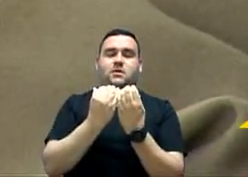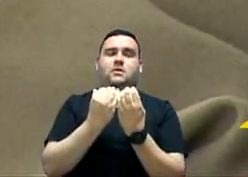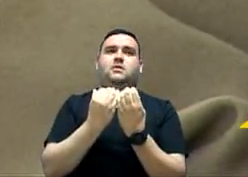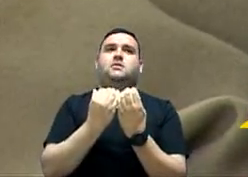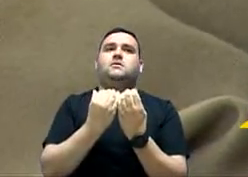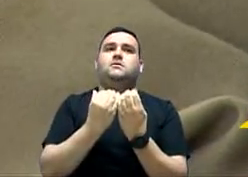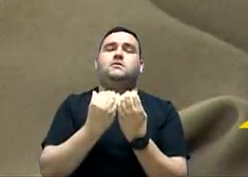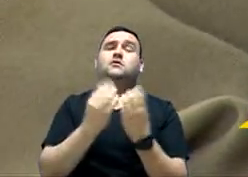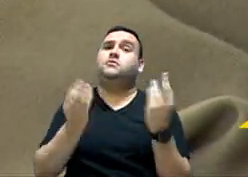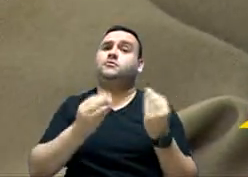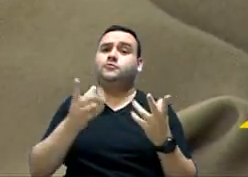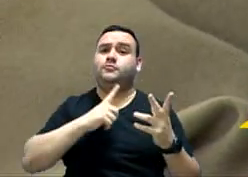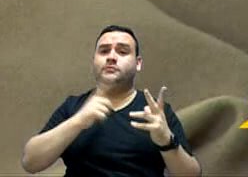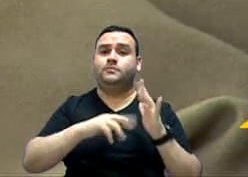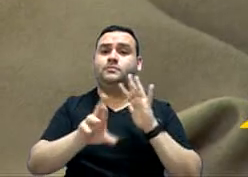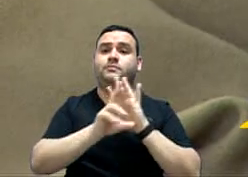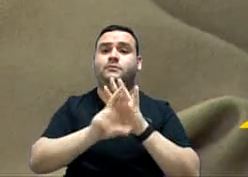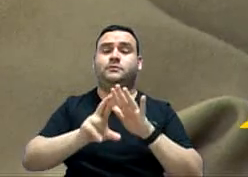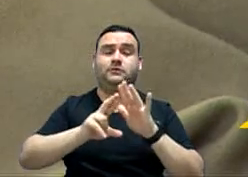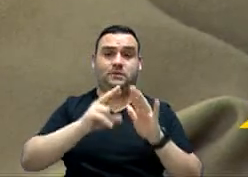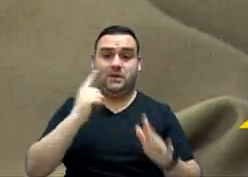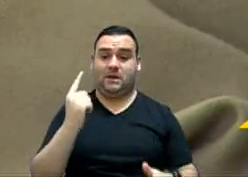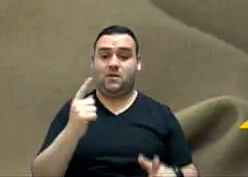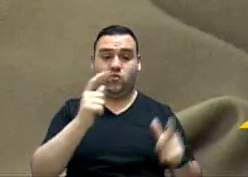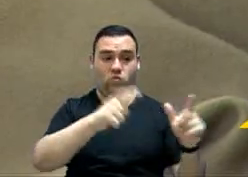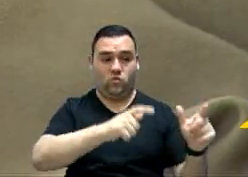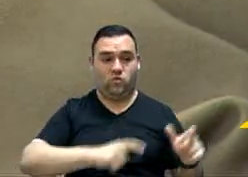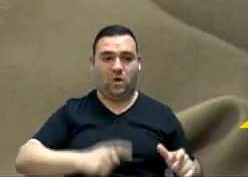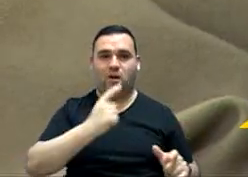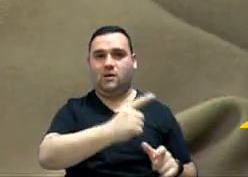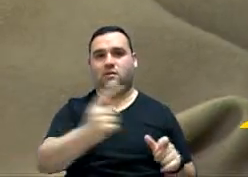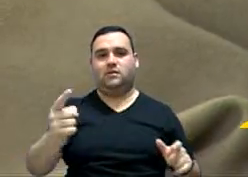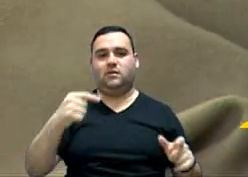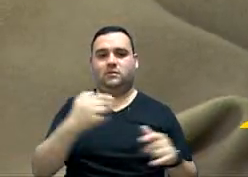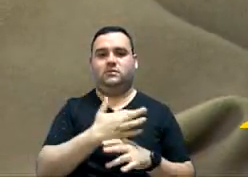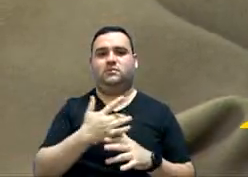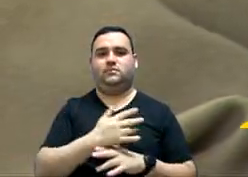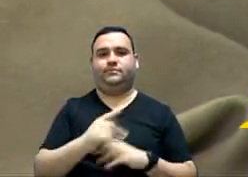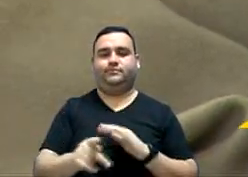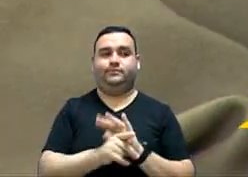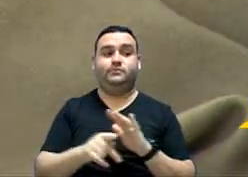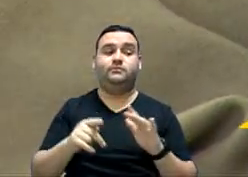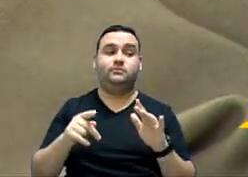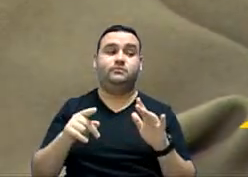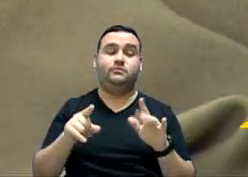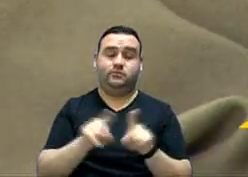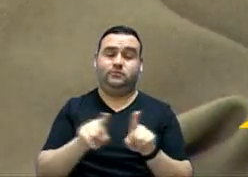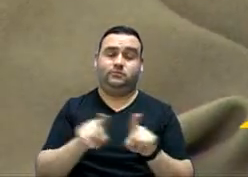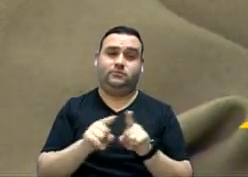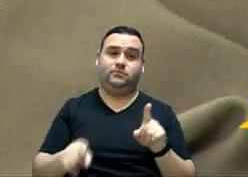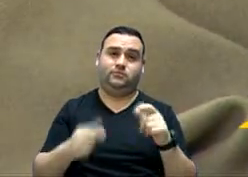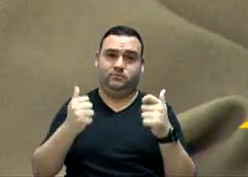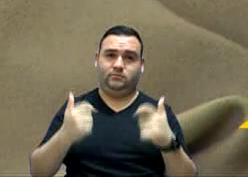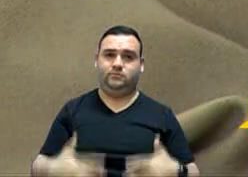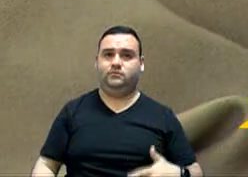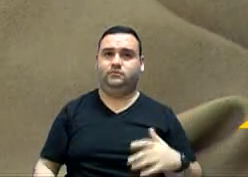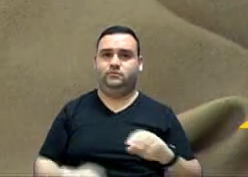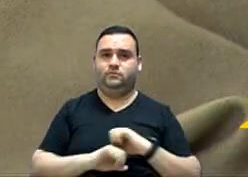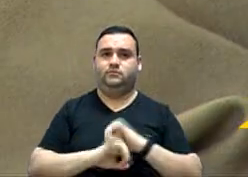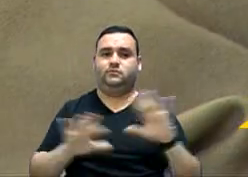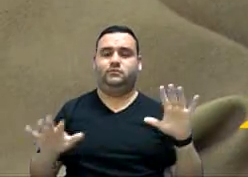legislativa, foi um representante de cada bairro da cidade, na verdade. E, vereadora, só para